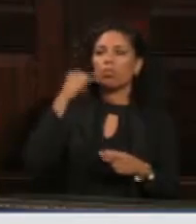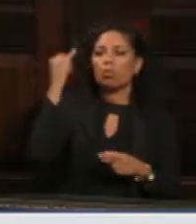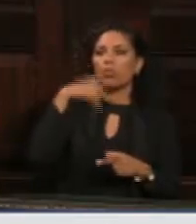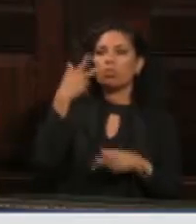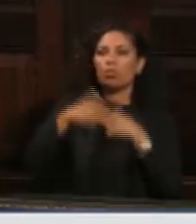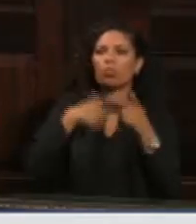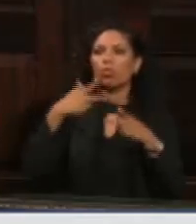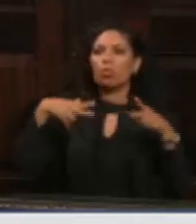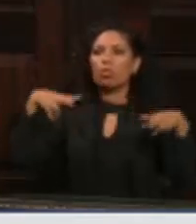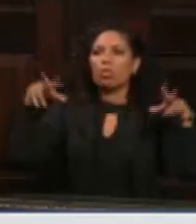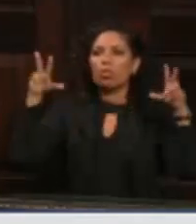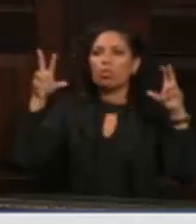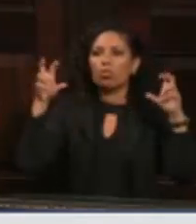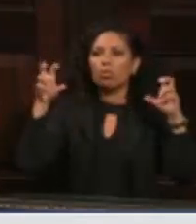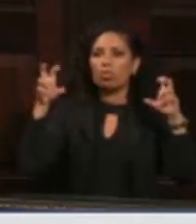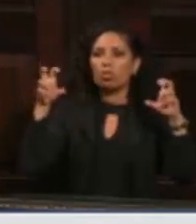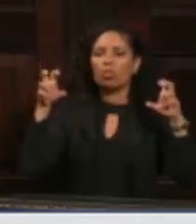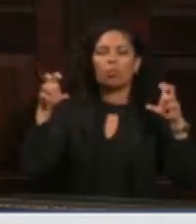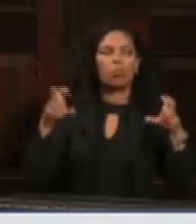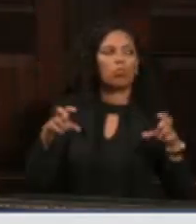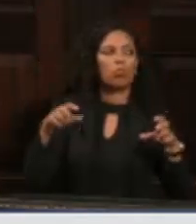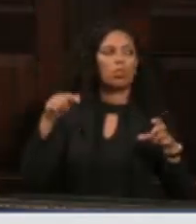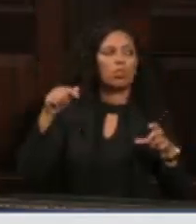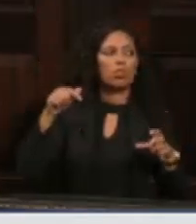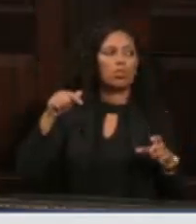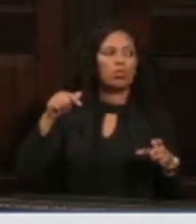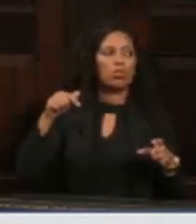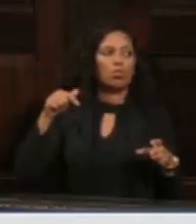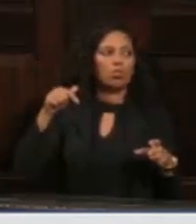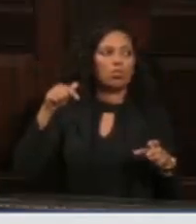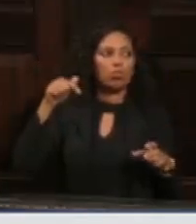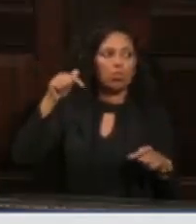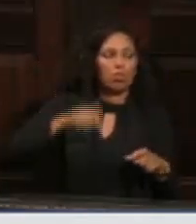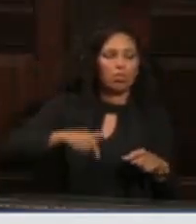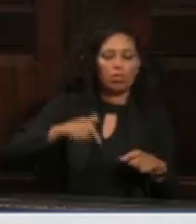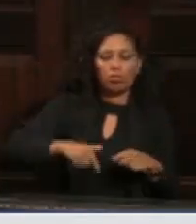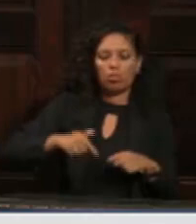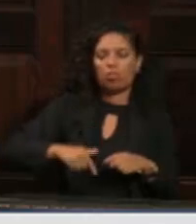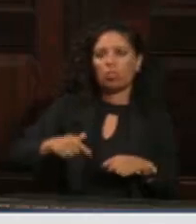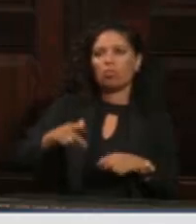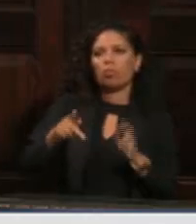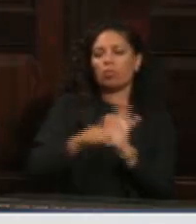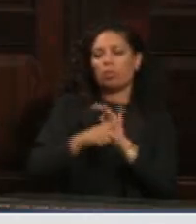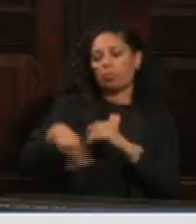momentos sobre o processo que culminou no Brasil com